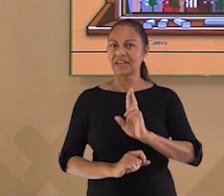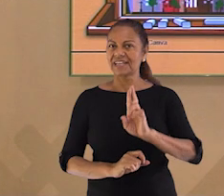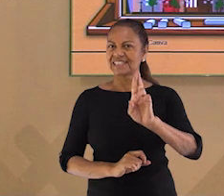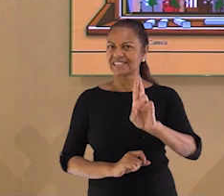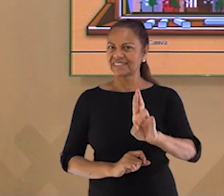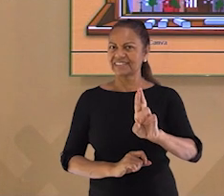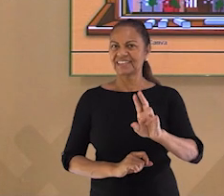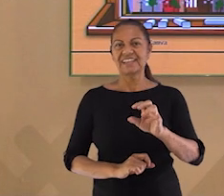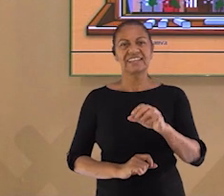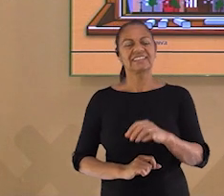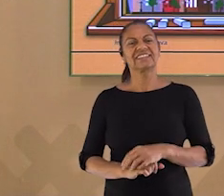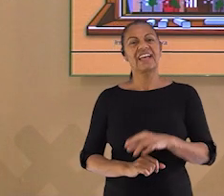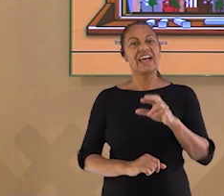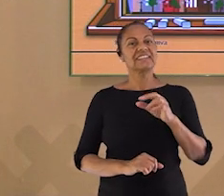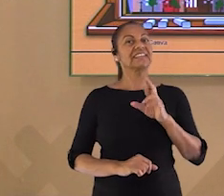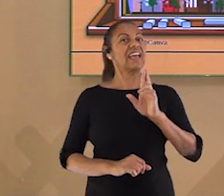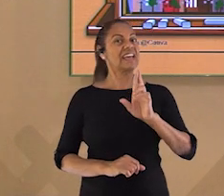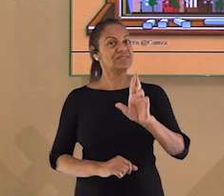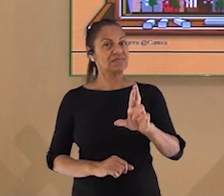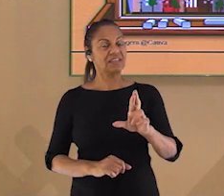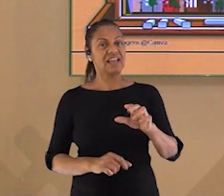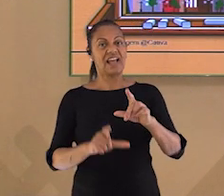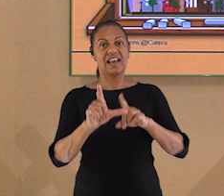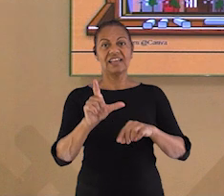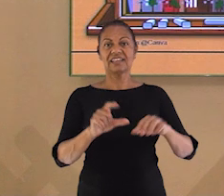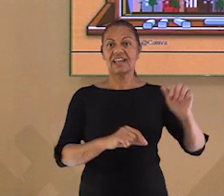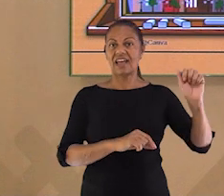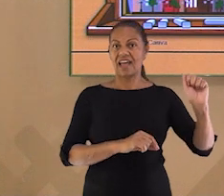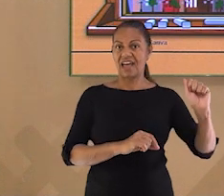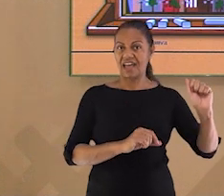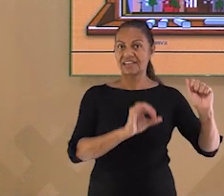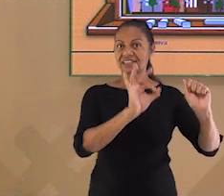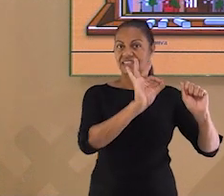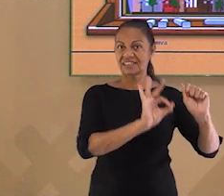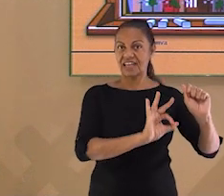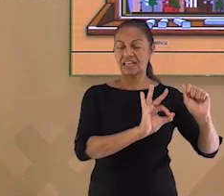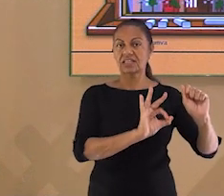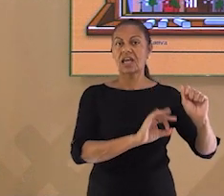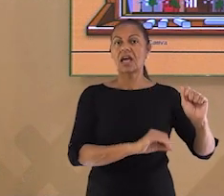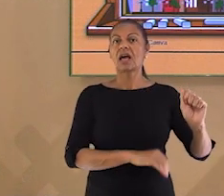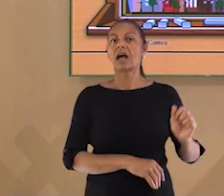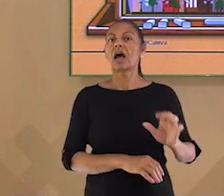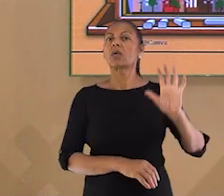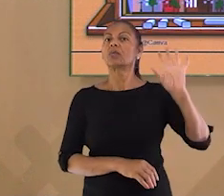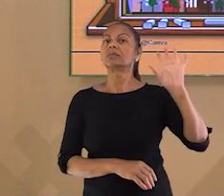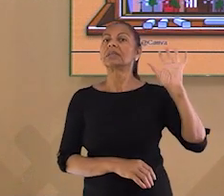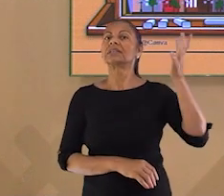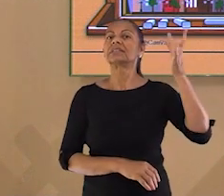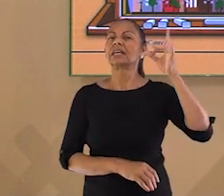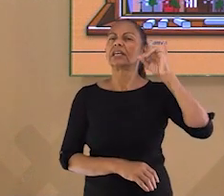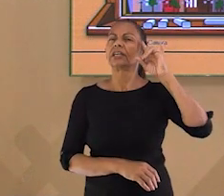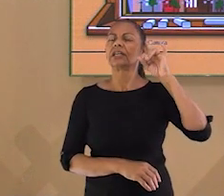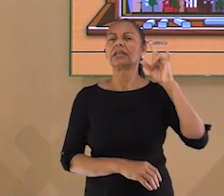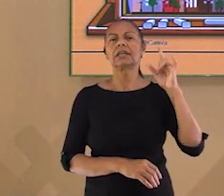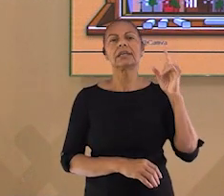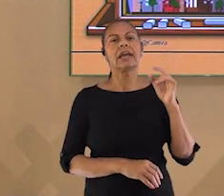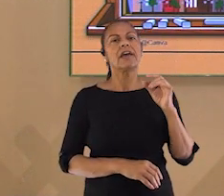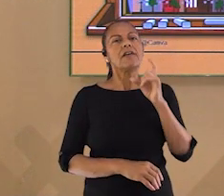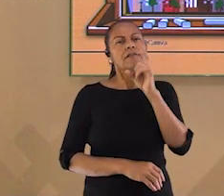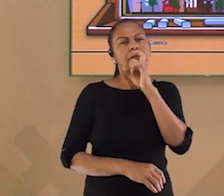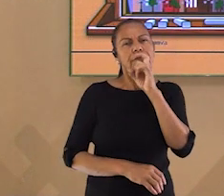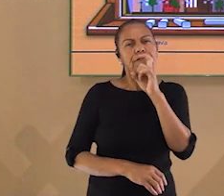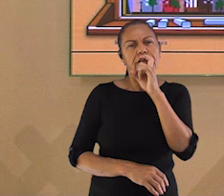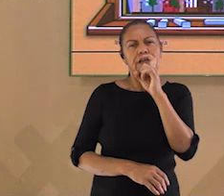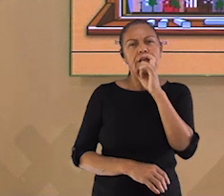Vamos para a correção. Acertou quem respondeu a letra A. A ocorrência de dias mais frios contribuem para